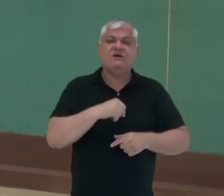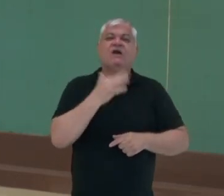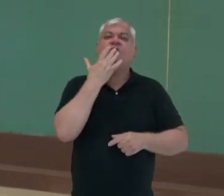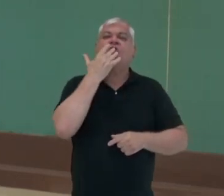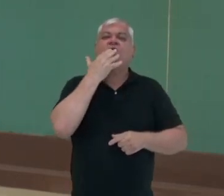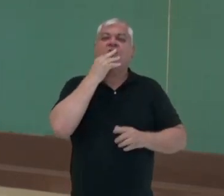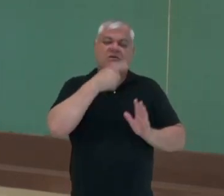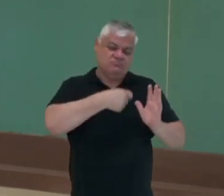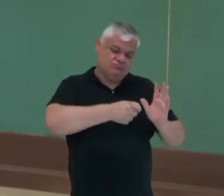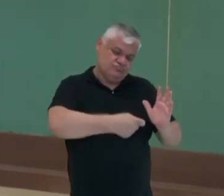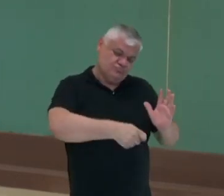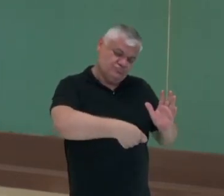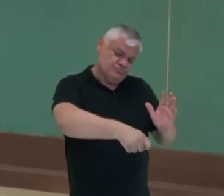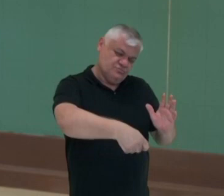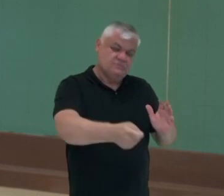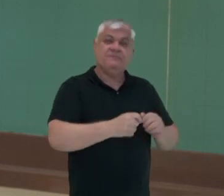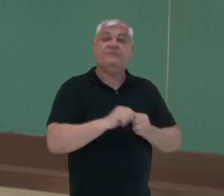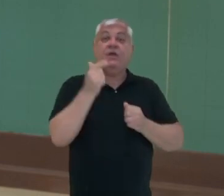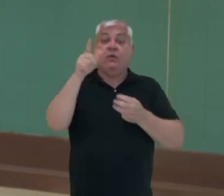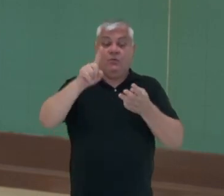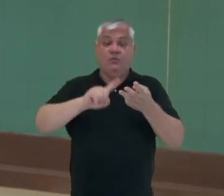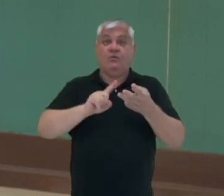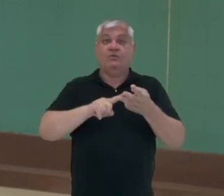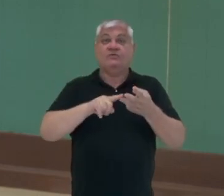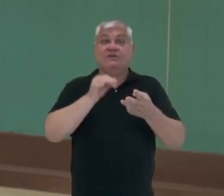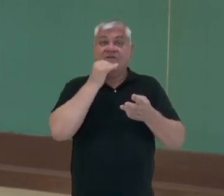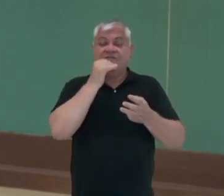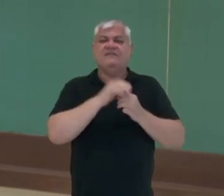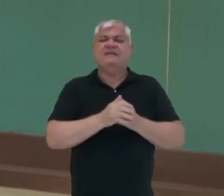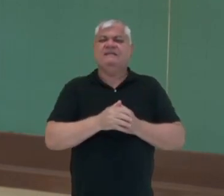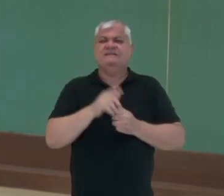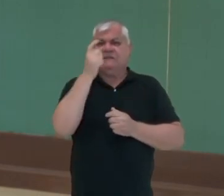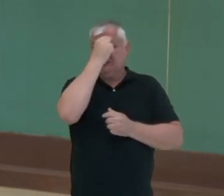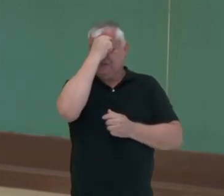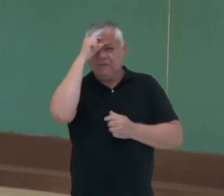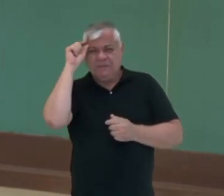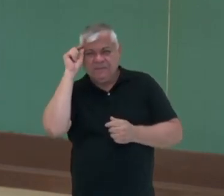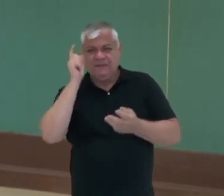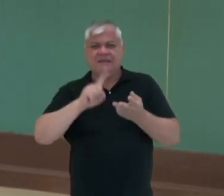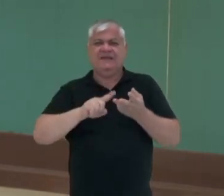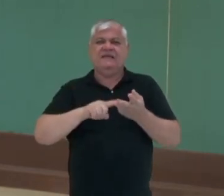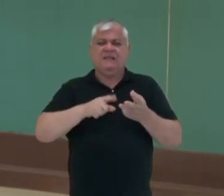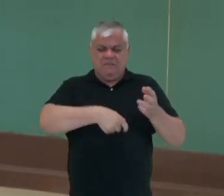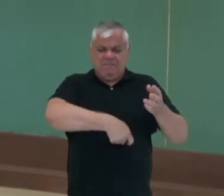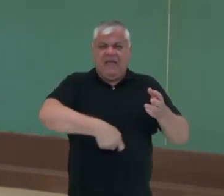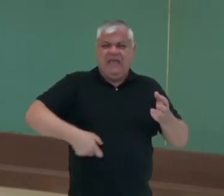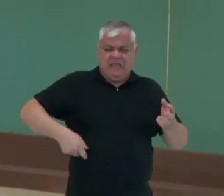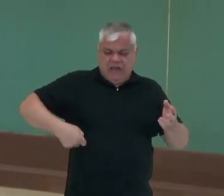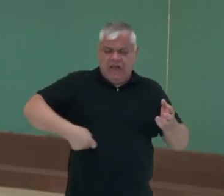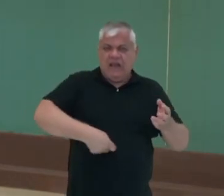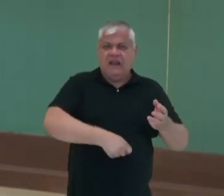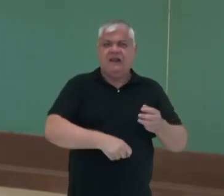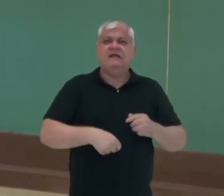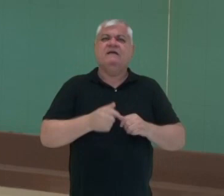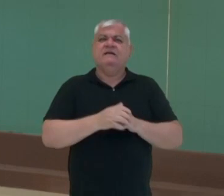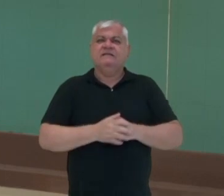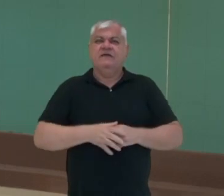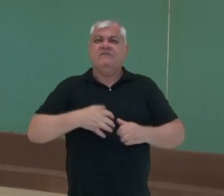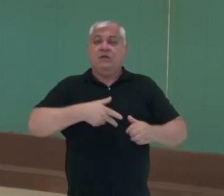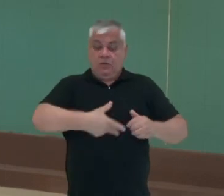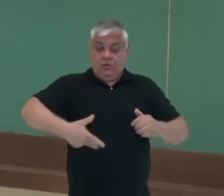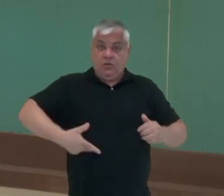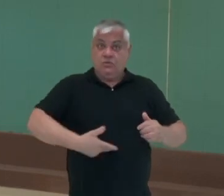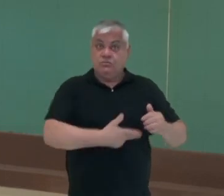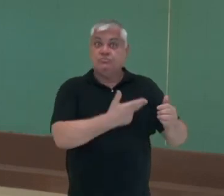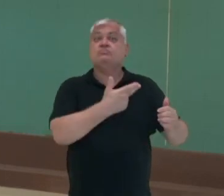e escreveu nela, uma pessoa colocou poder sobre a testa dela, outra pessoa escreveu na barriga dela, uma pessoa passou a rosa na barriga dela e cortou por causa